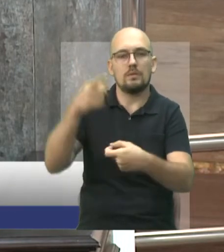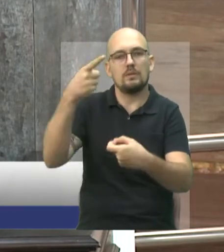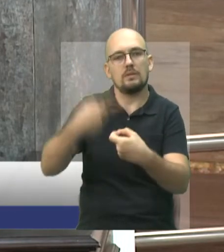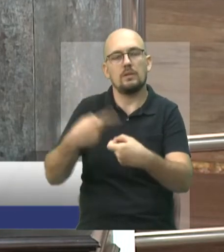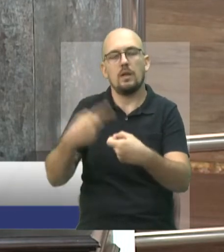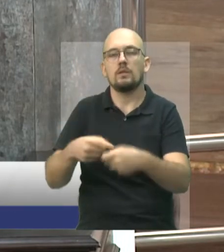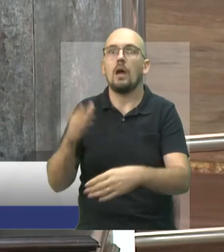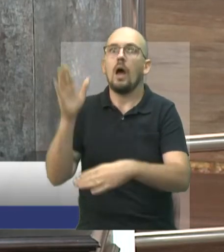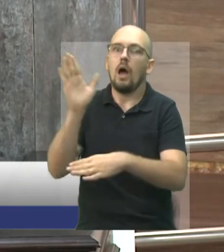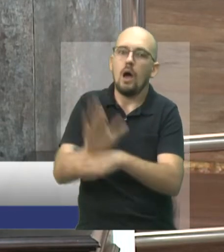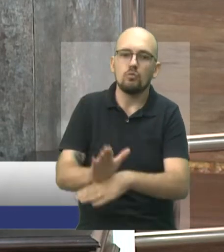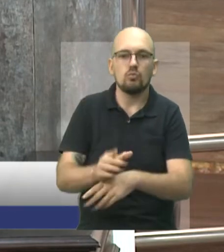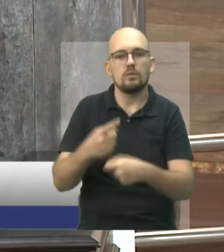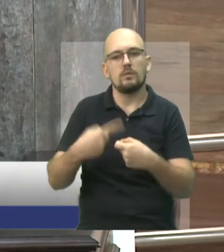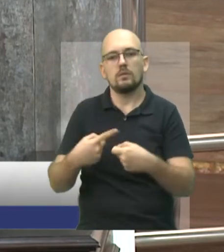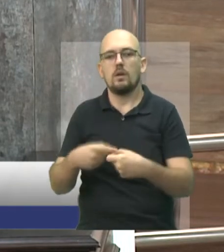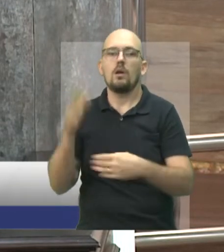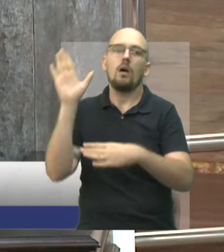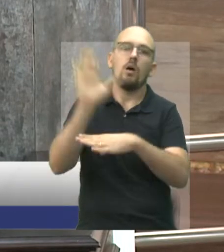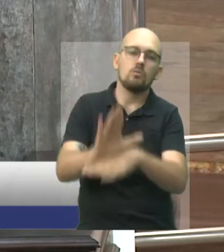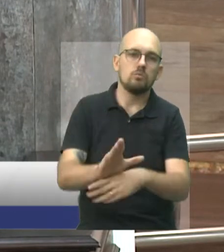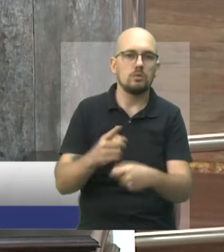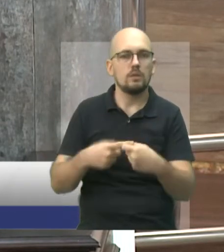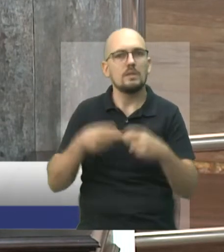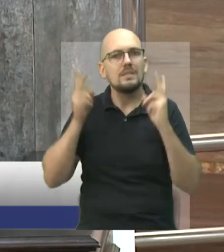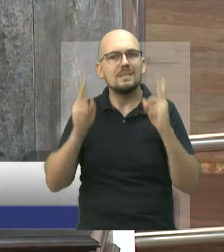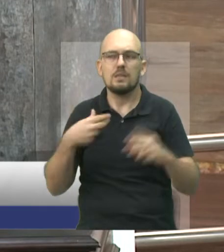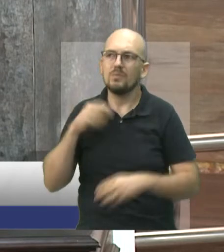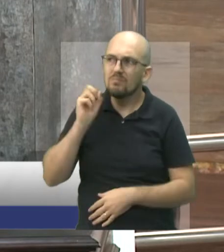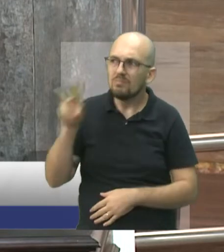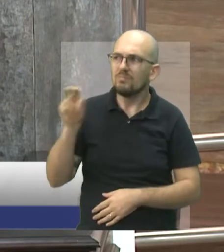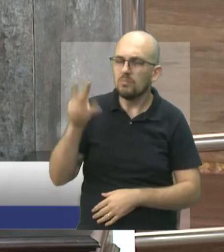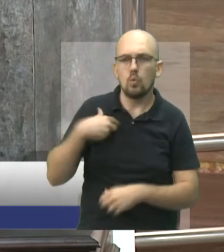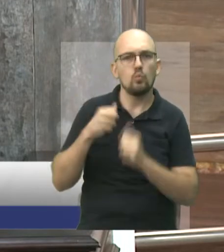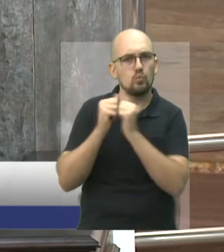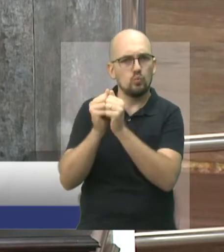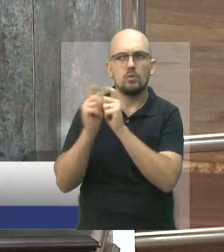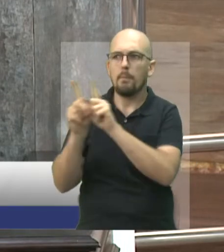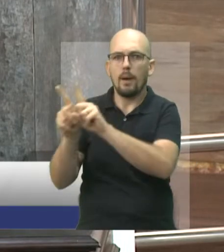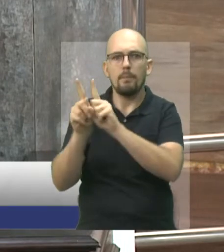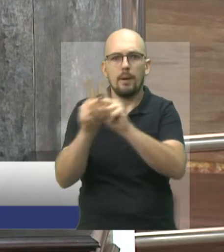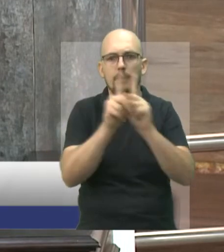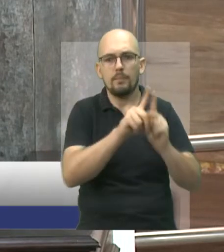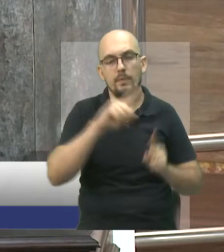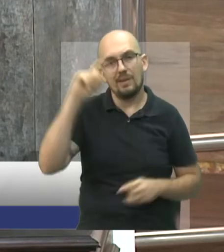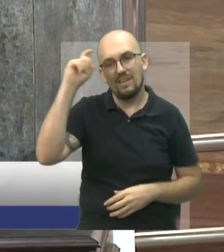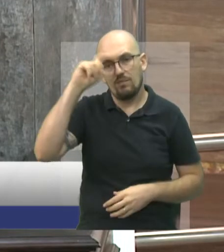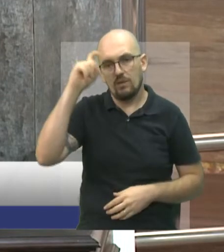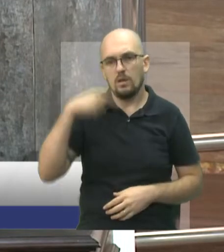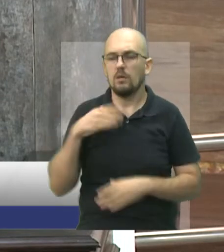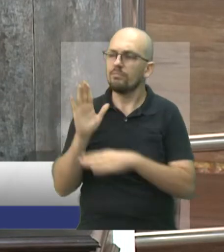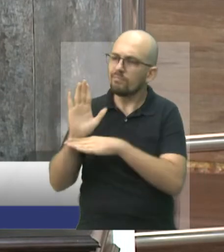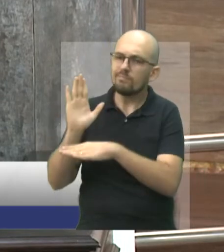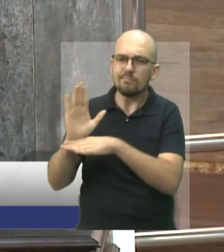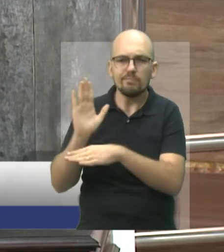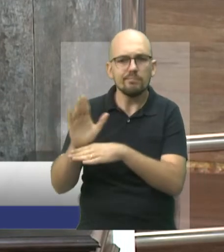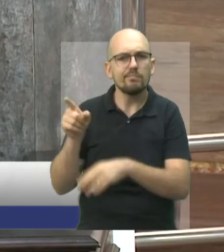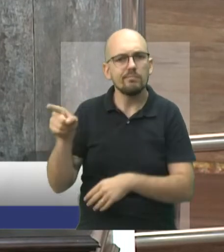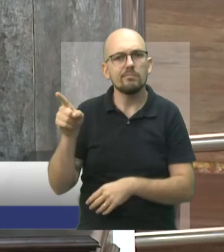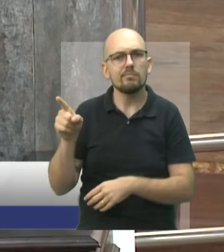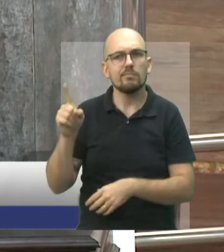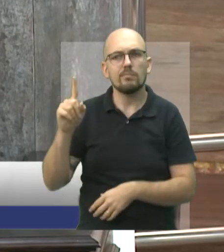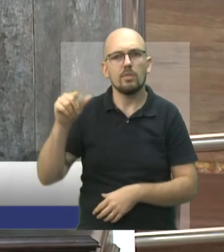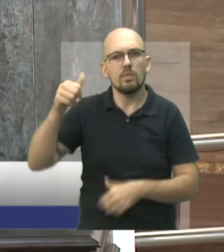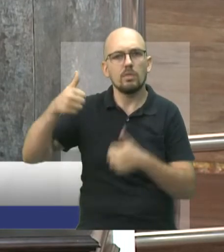inúmeras vezes, em vários lugares. Eu o acompanhei, eu tenho ajudado o prefeito eleito desde a sua campanha como